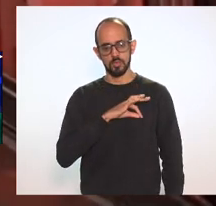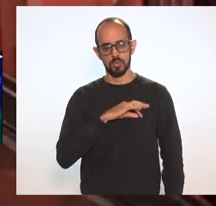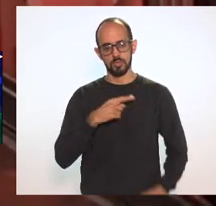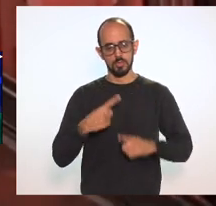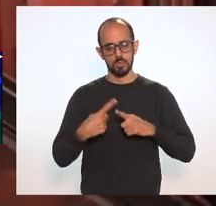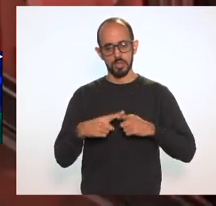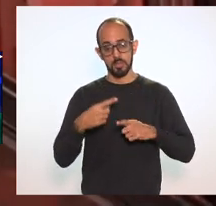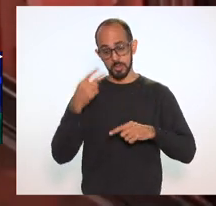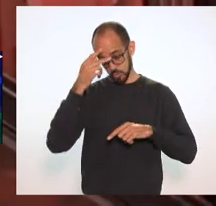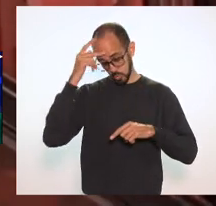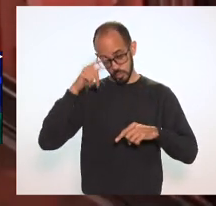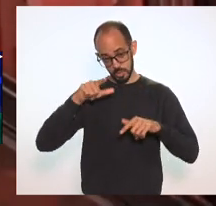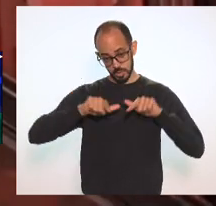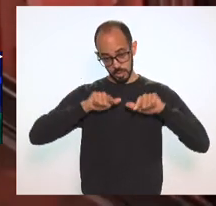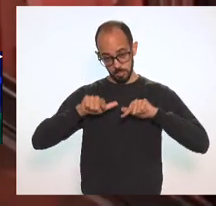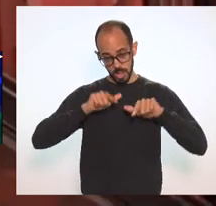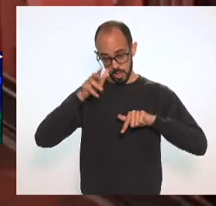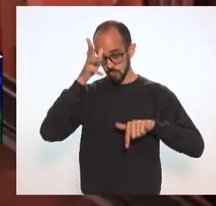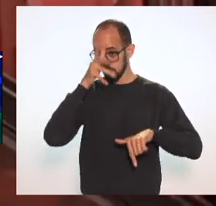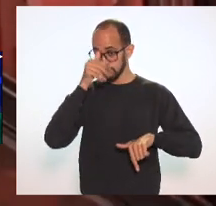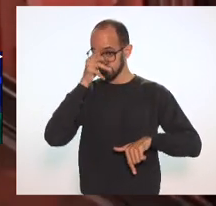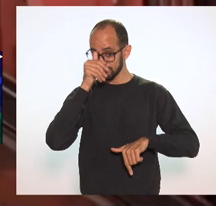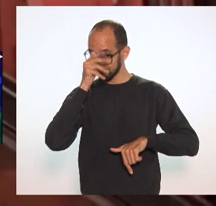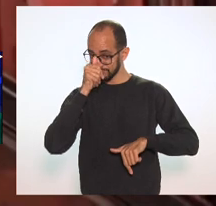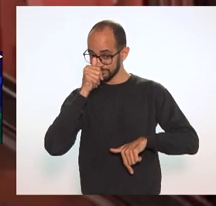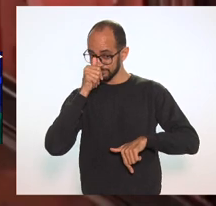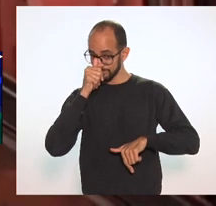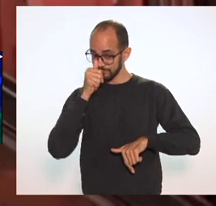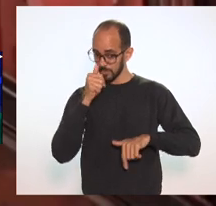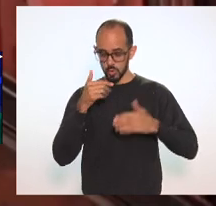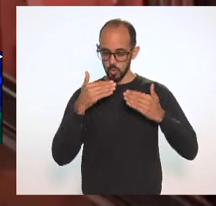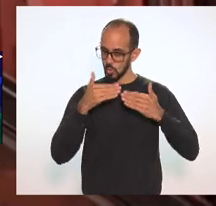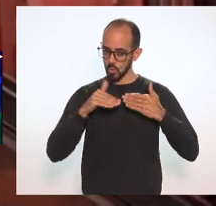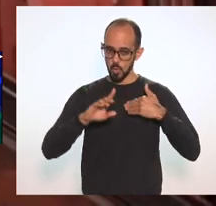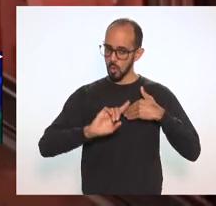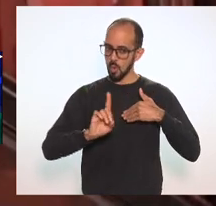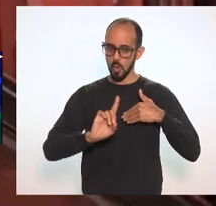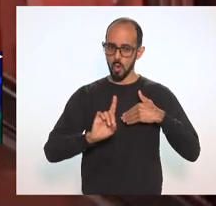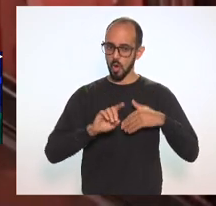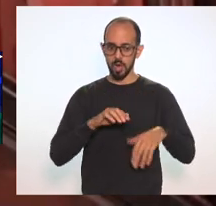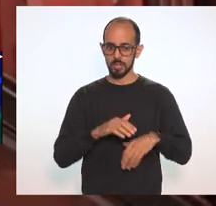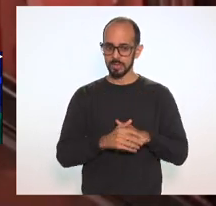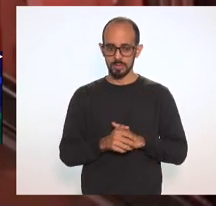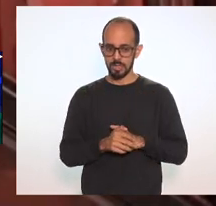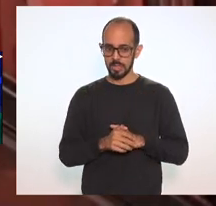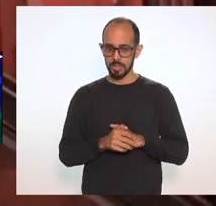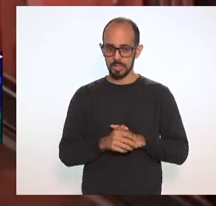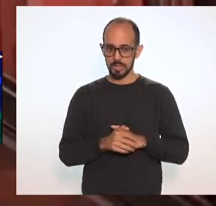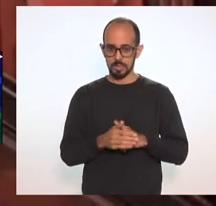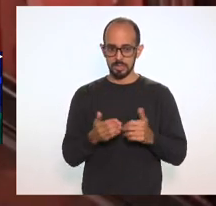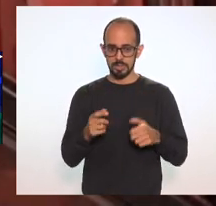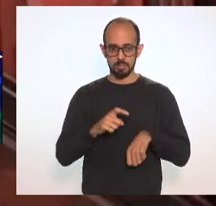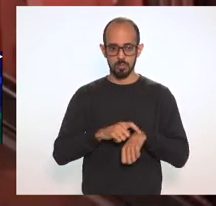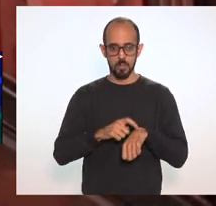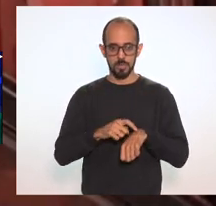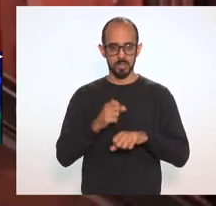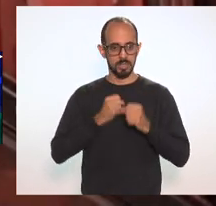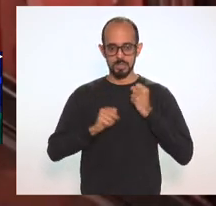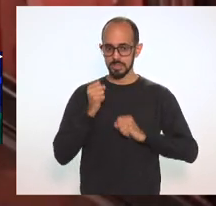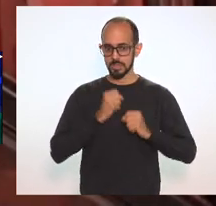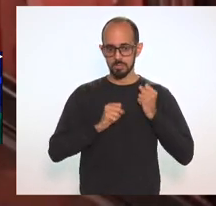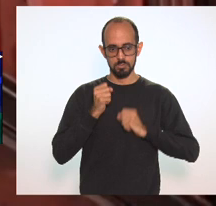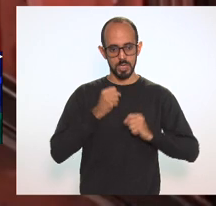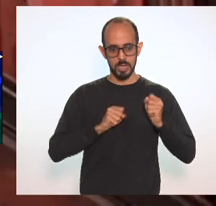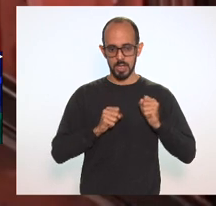própria muitas vezes na informalidade Com certeza não concorda com isso pelo contrário tá desesperado para ter o sorteio de